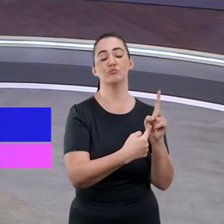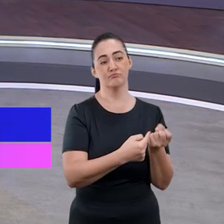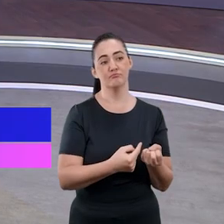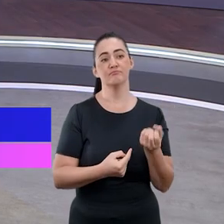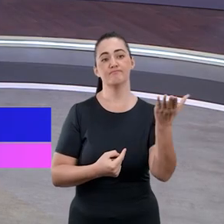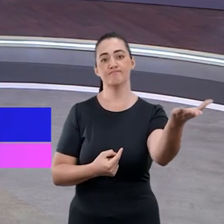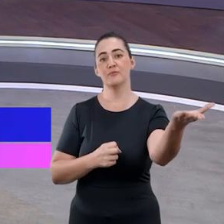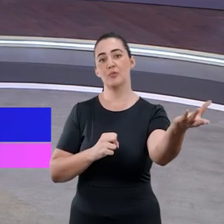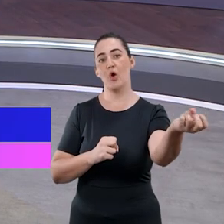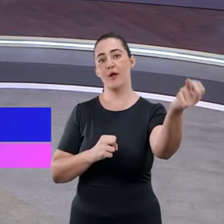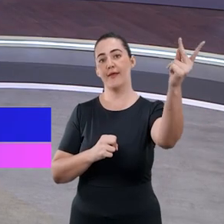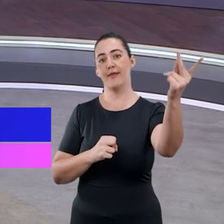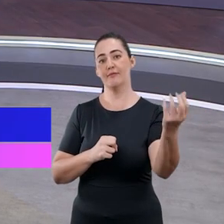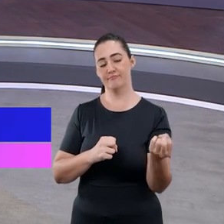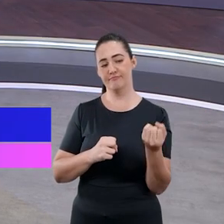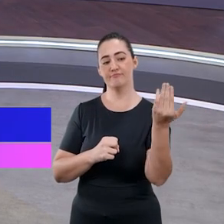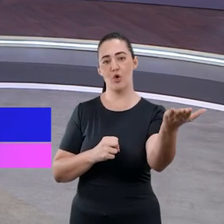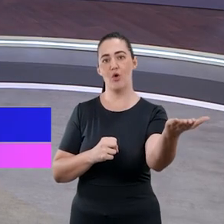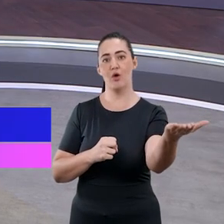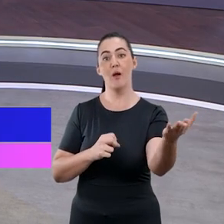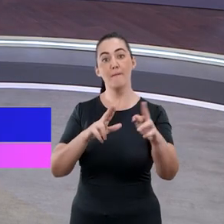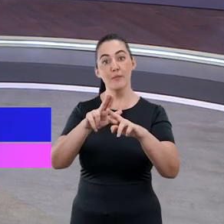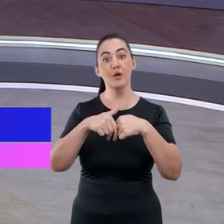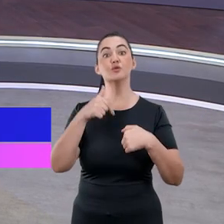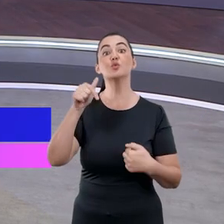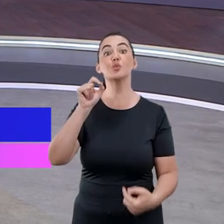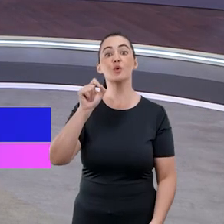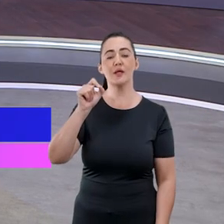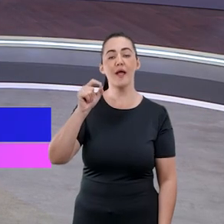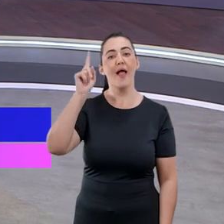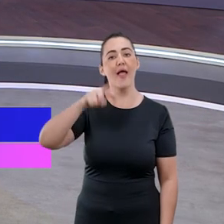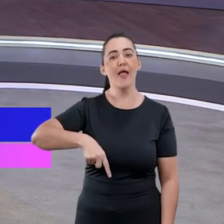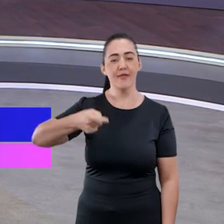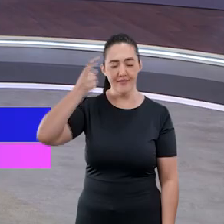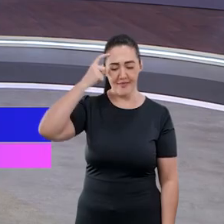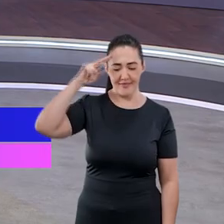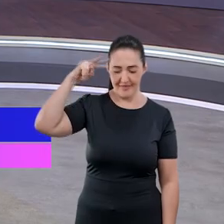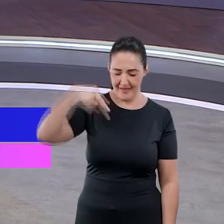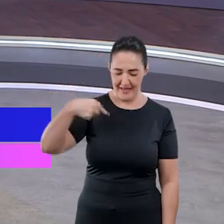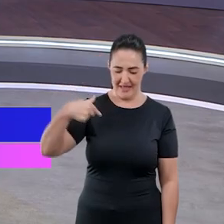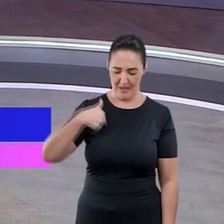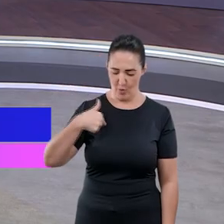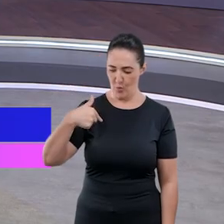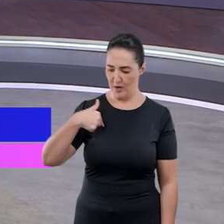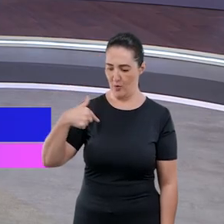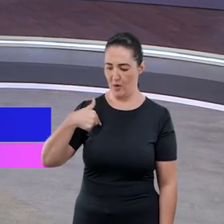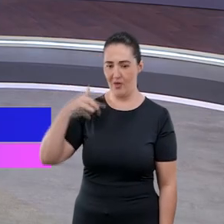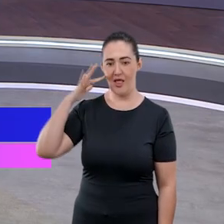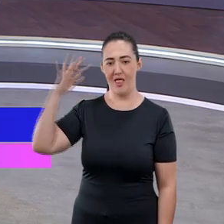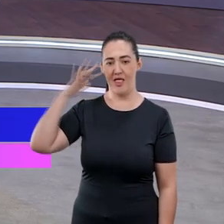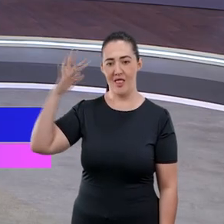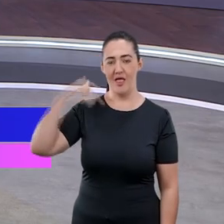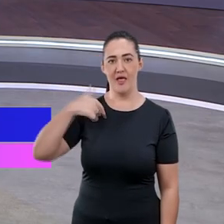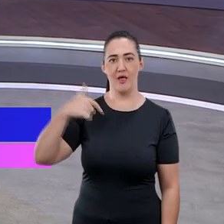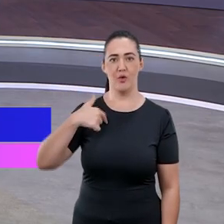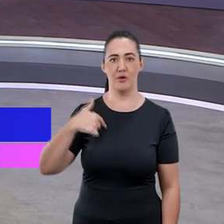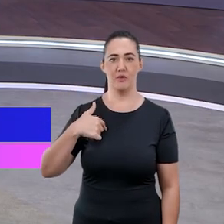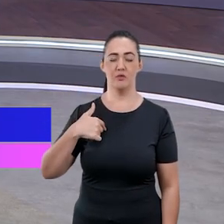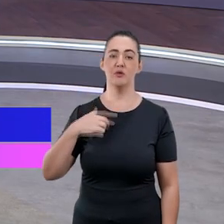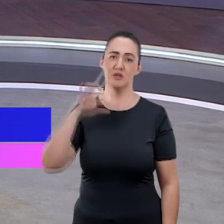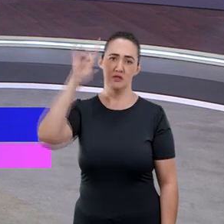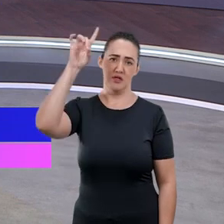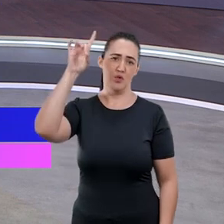anjo permitiu que esse sentimento entrasse no seu coração? Mas o que nós sabemos? Que não era o plano de Deus, não era o propósito do